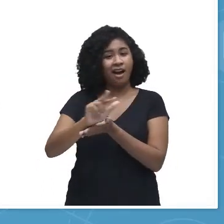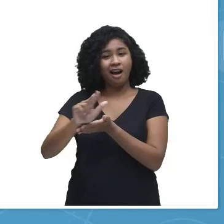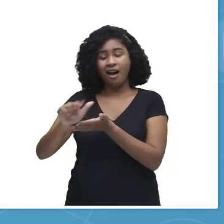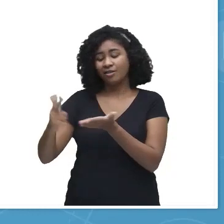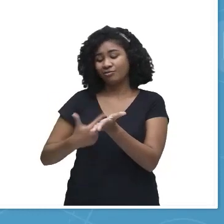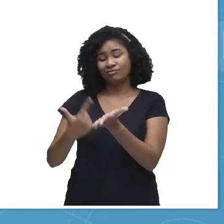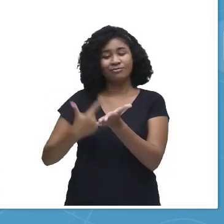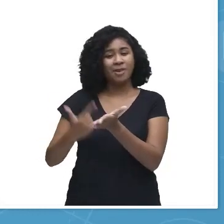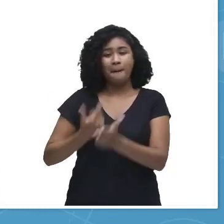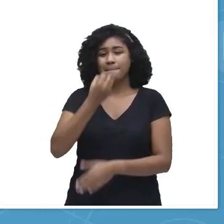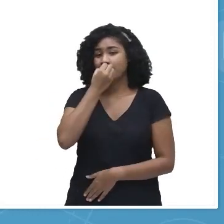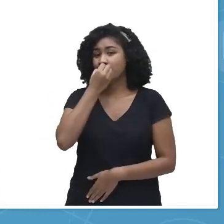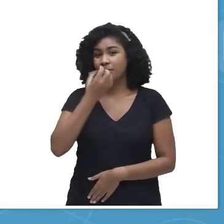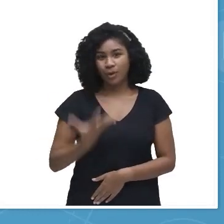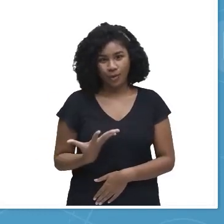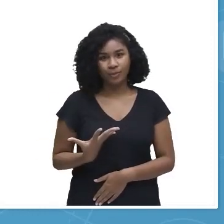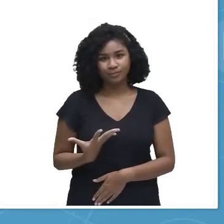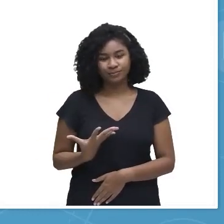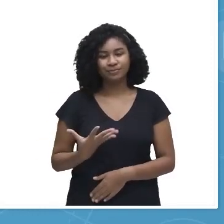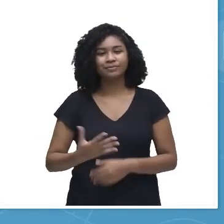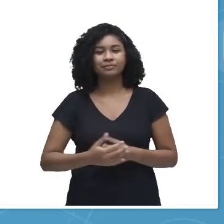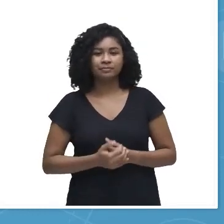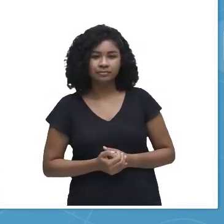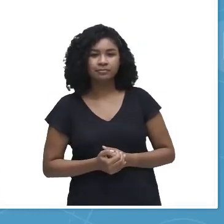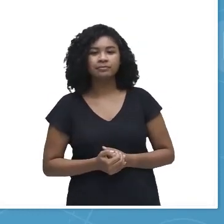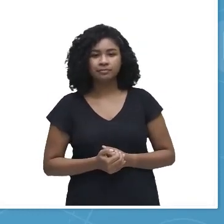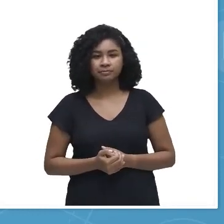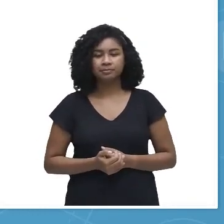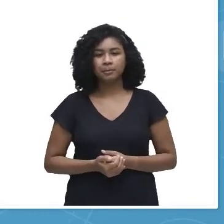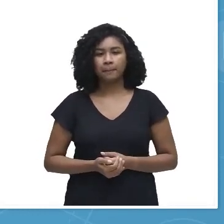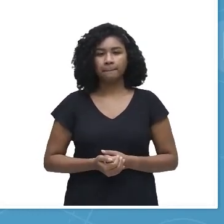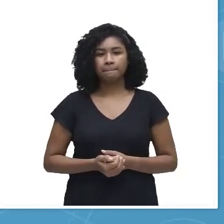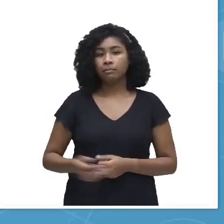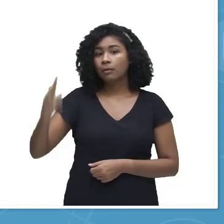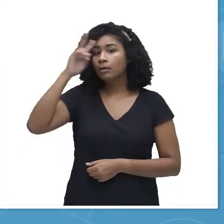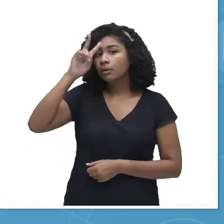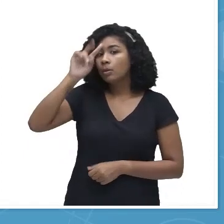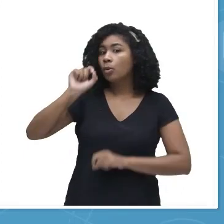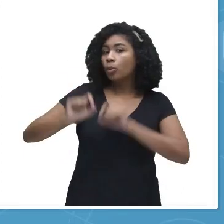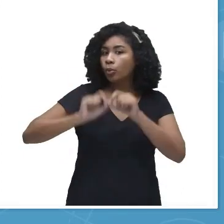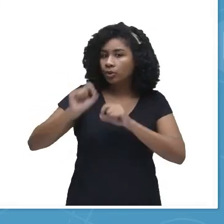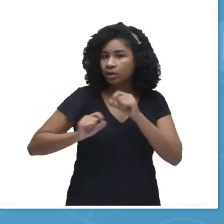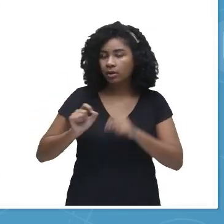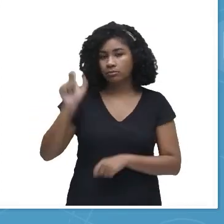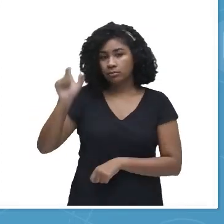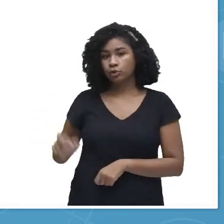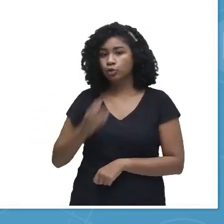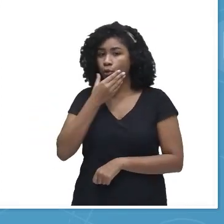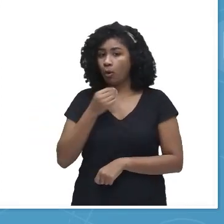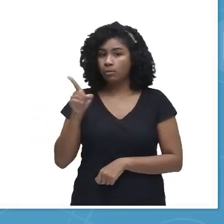brasileira que foram escritas por Machado de Assis, afrodescendente célebre. Lembrando que Machado de Assis viveu